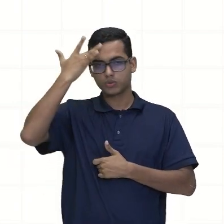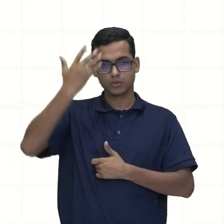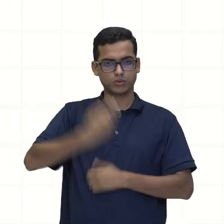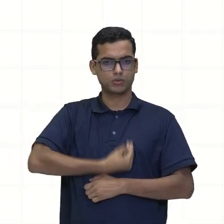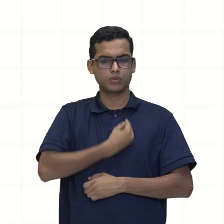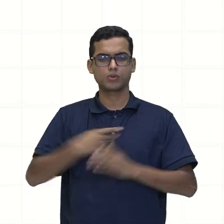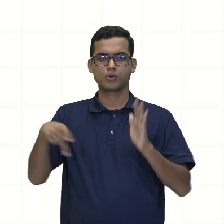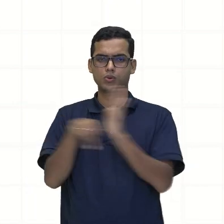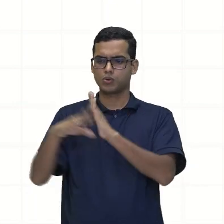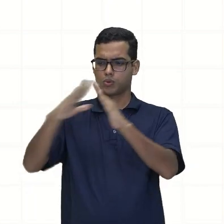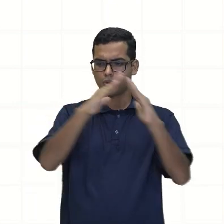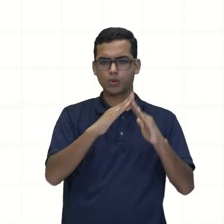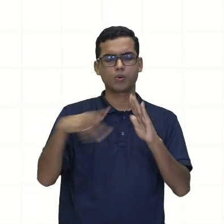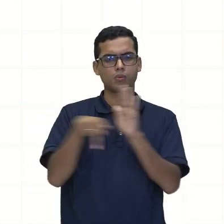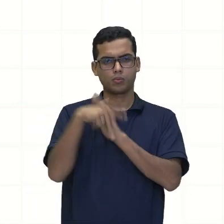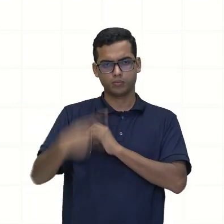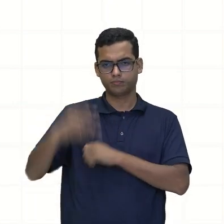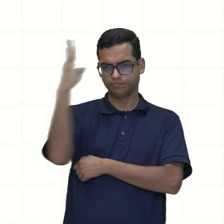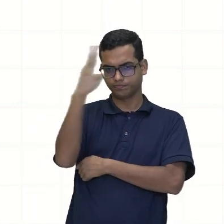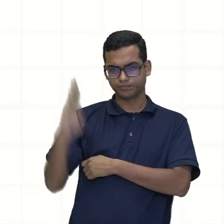no território brasileiro,